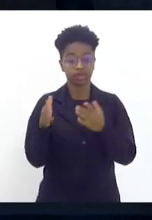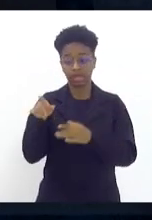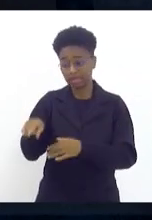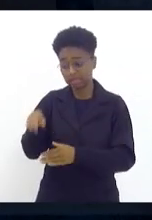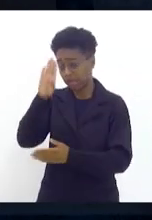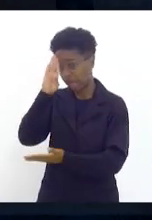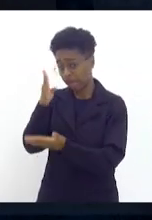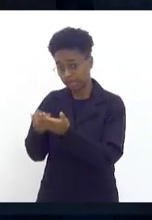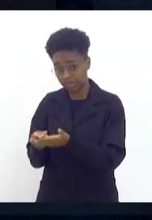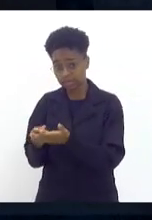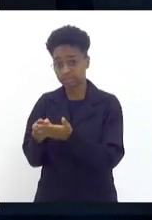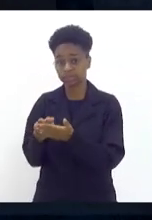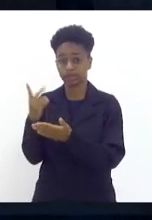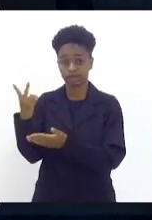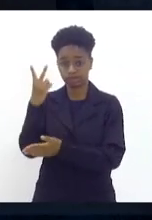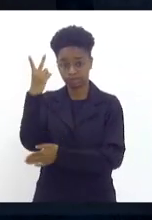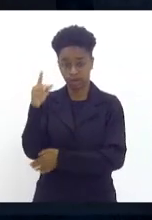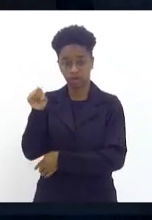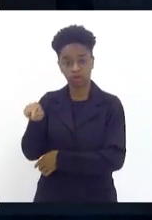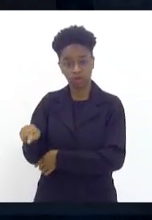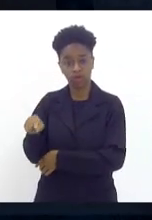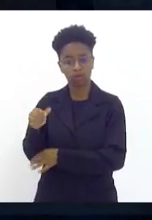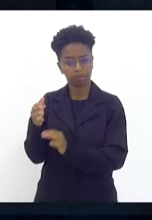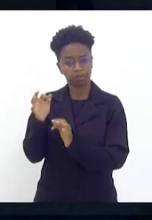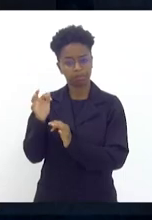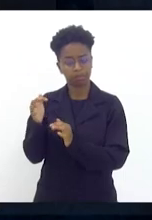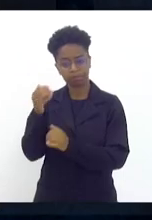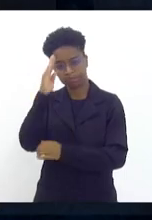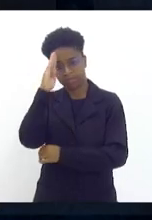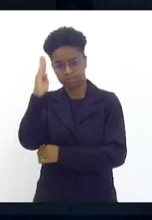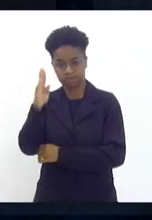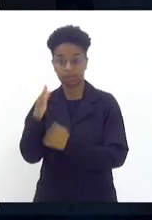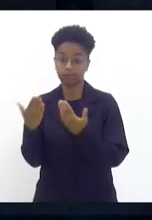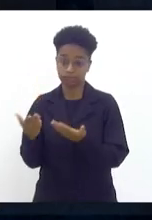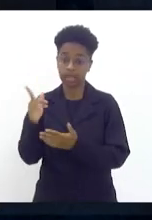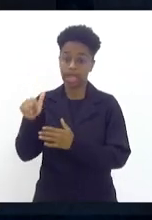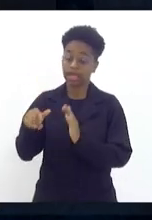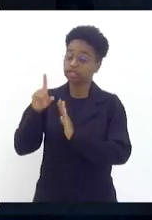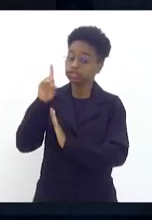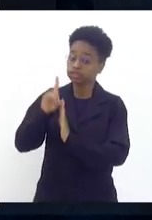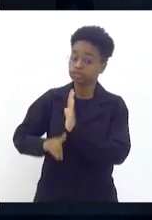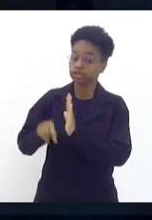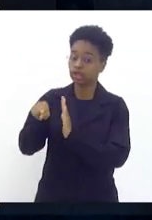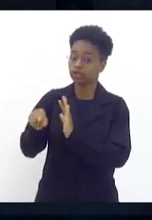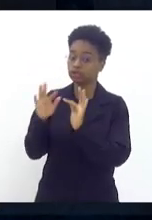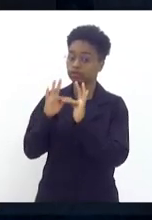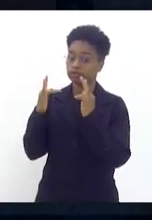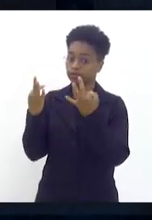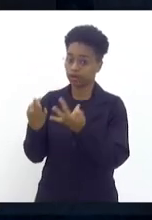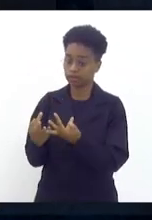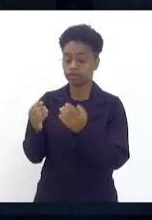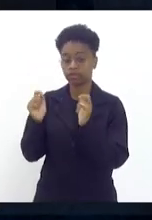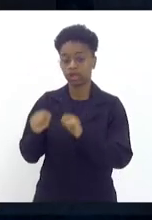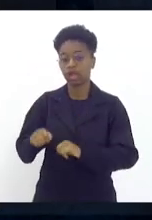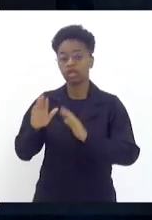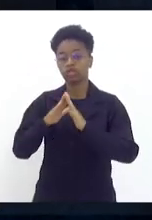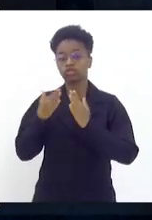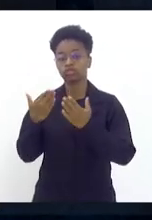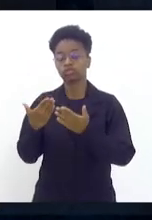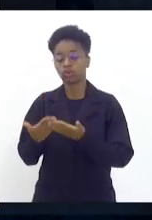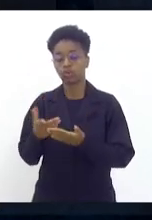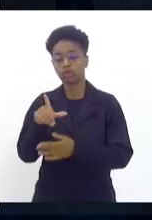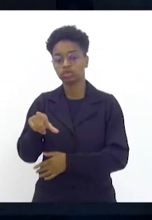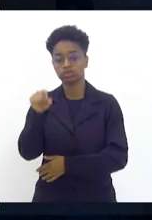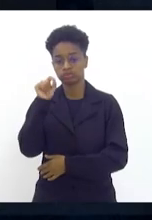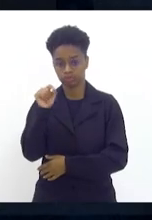né, como valores essenciais. Então, é um direito da família poder escolher uma